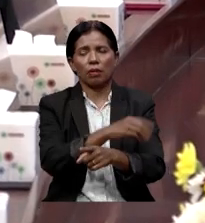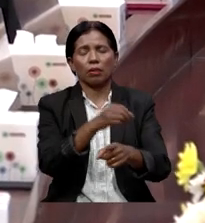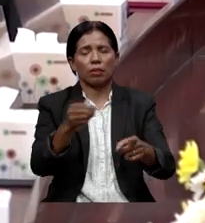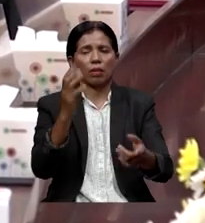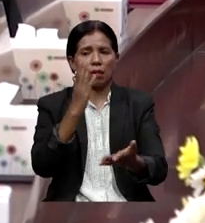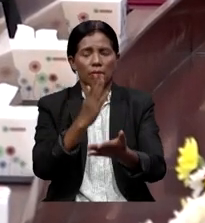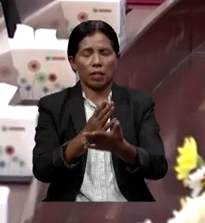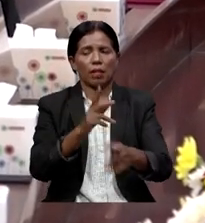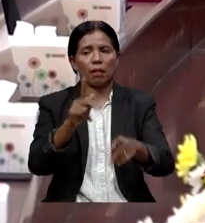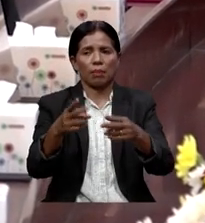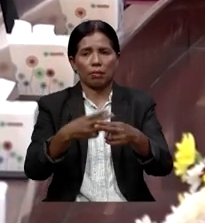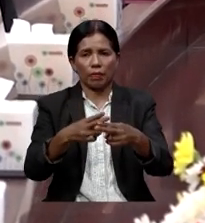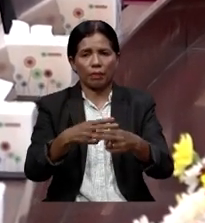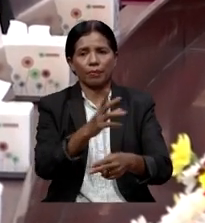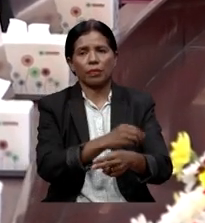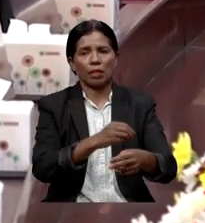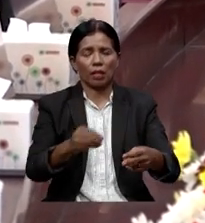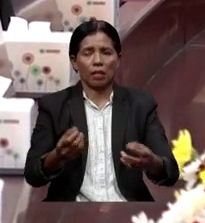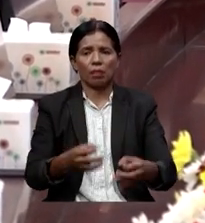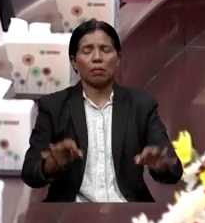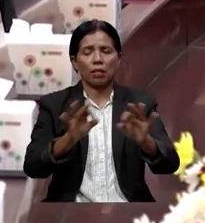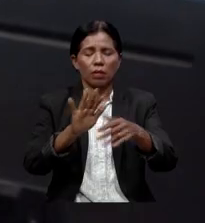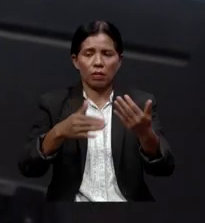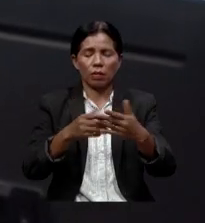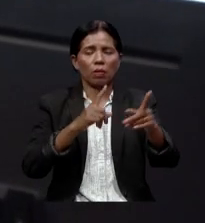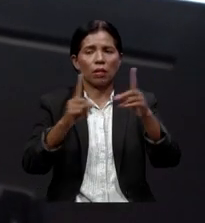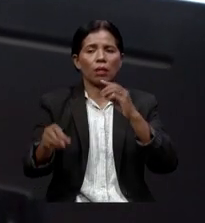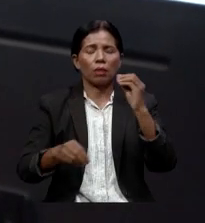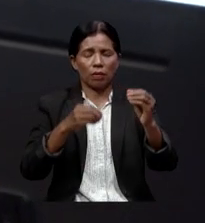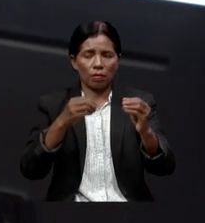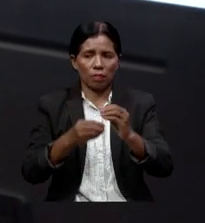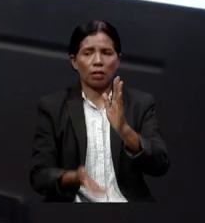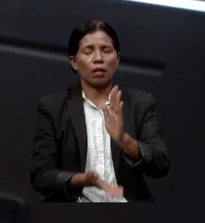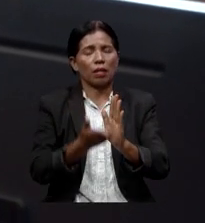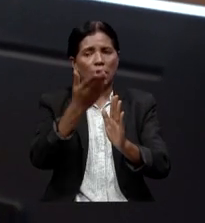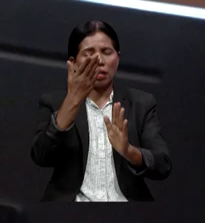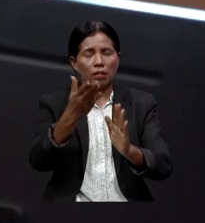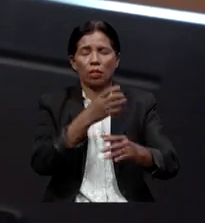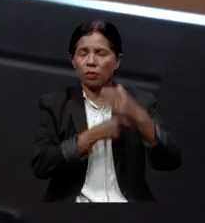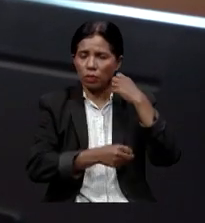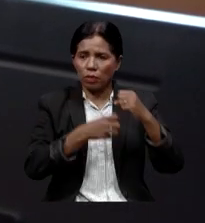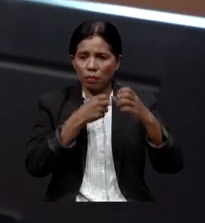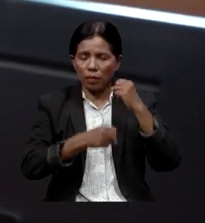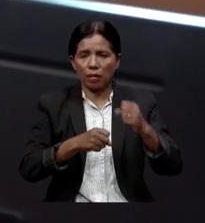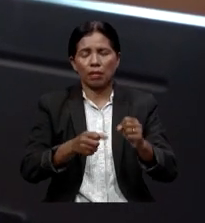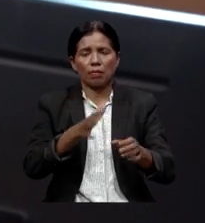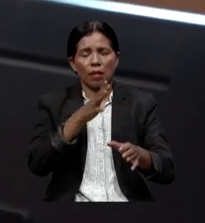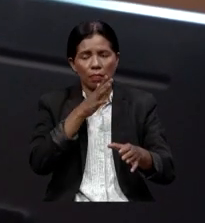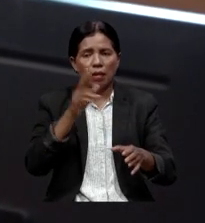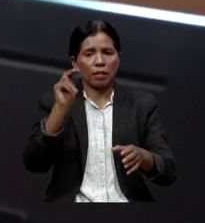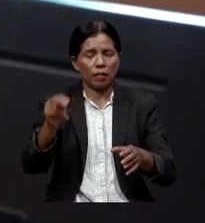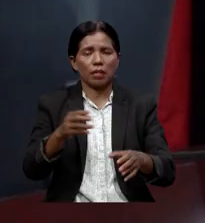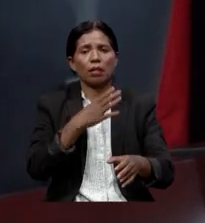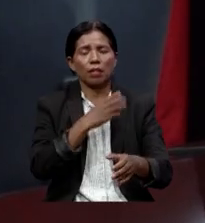combate a Carraixbada. Entre meta principal Sirenebe colhemos a tua taça subendo exclusiva inanien a dia